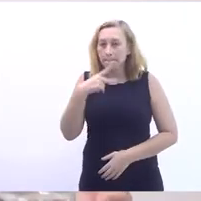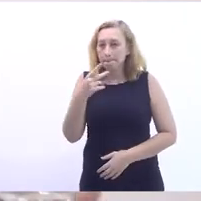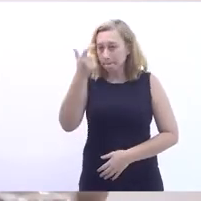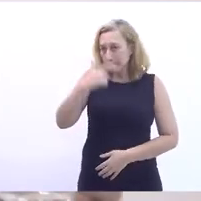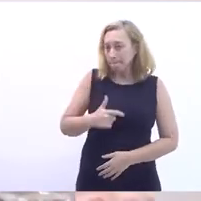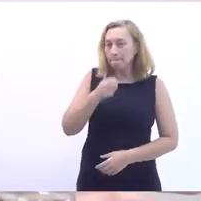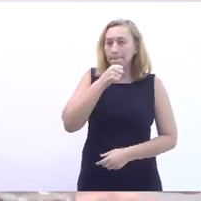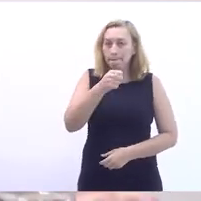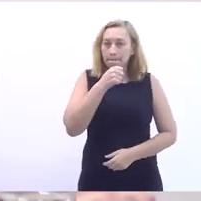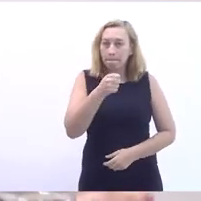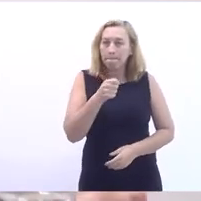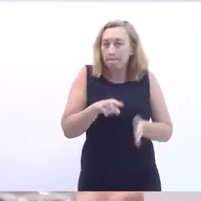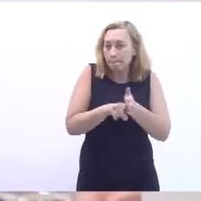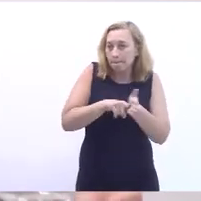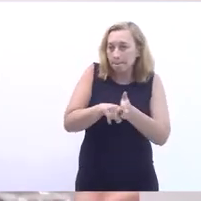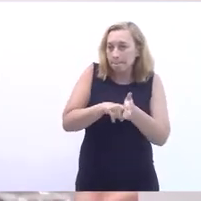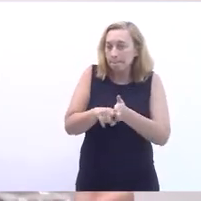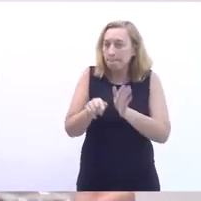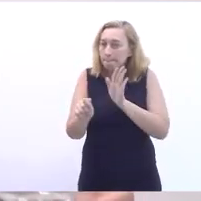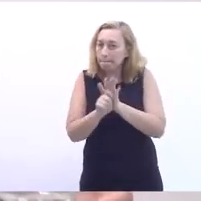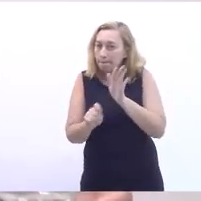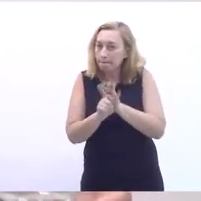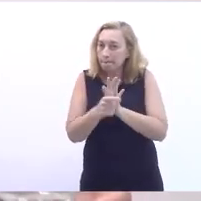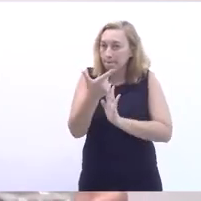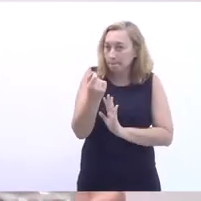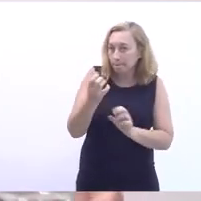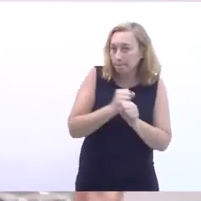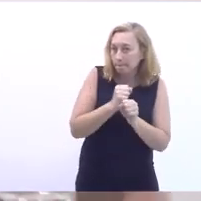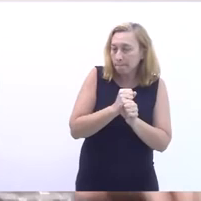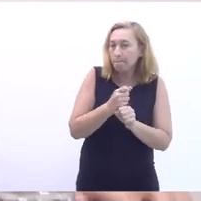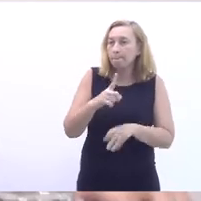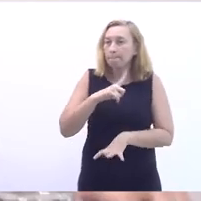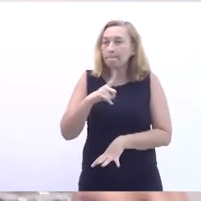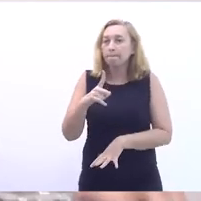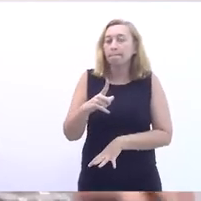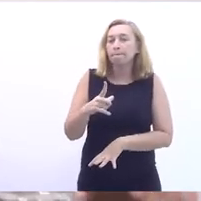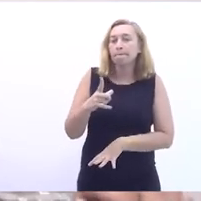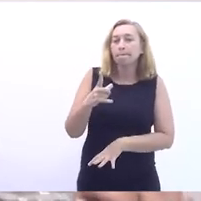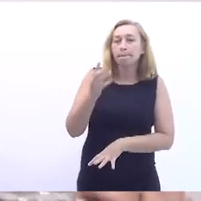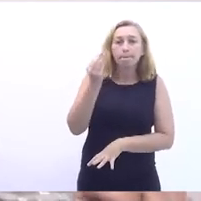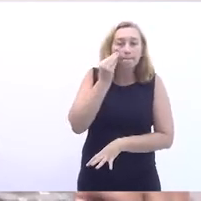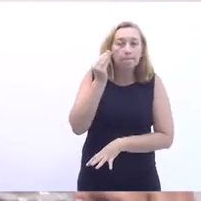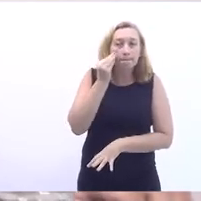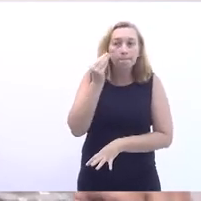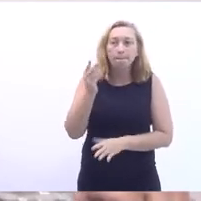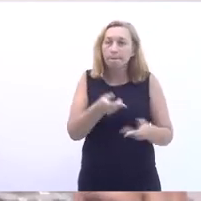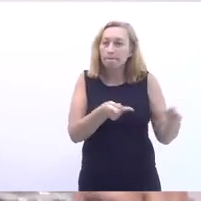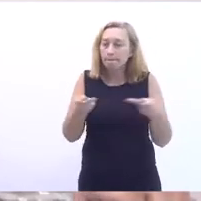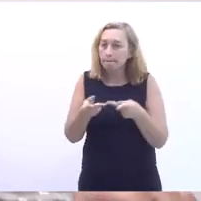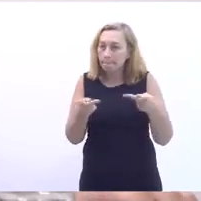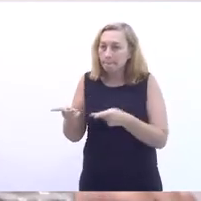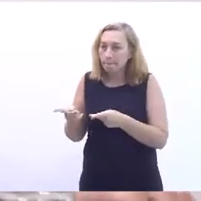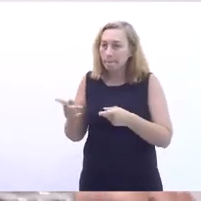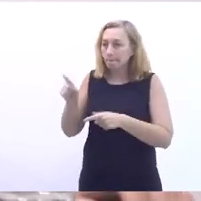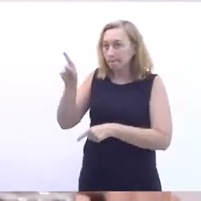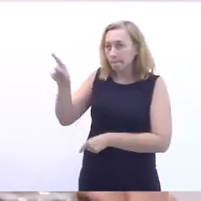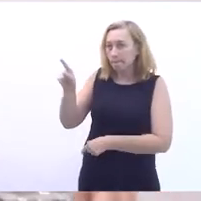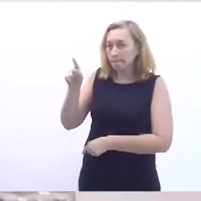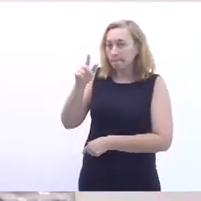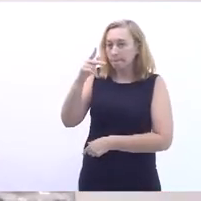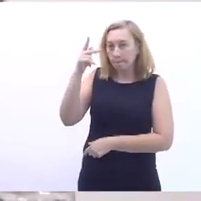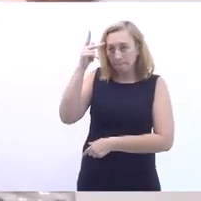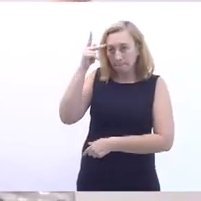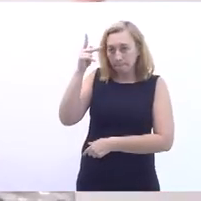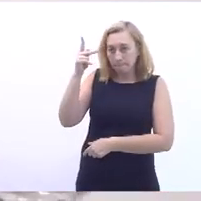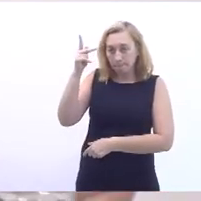fazer essa jornalista e já 20 anos né cara e eu tive a oportunidade de visitar os campos de prensado lá no Paraguai não é o